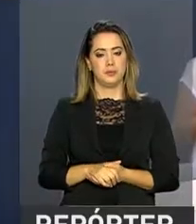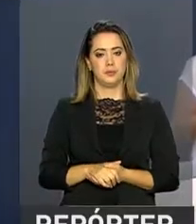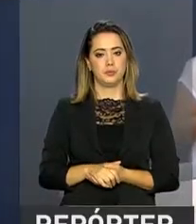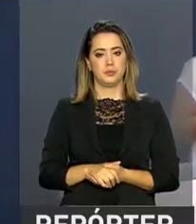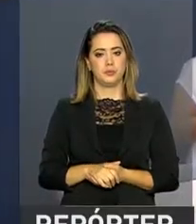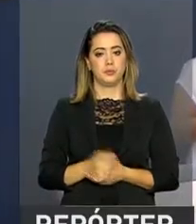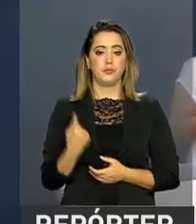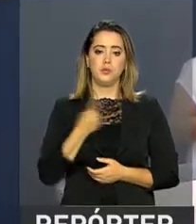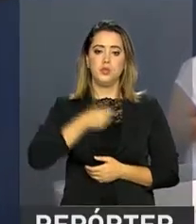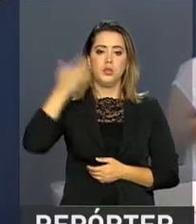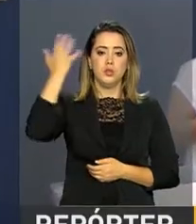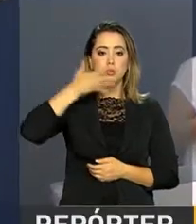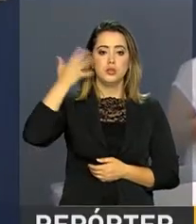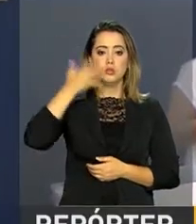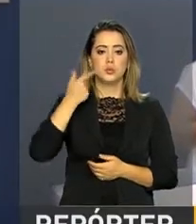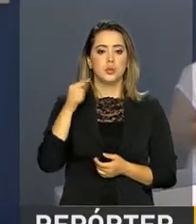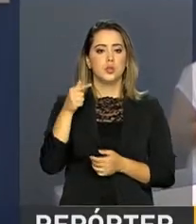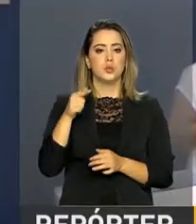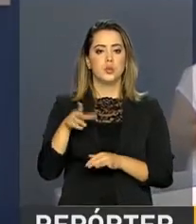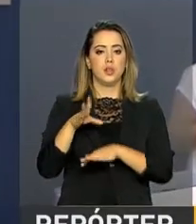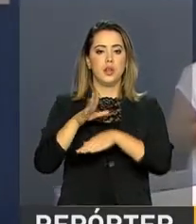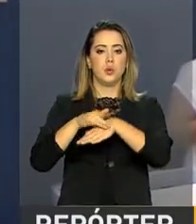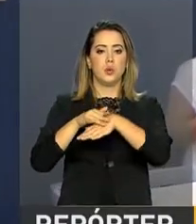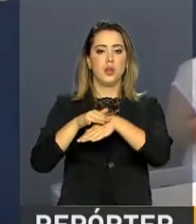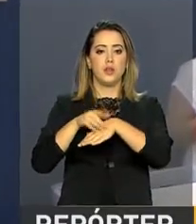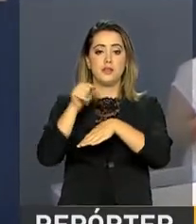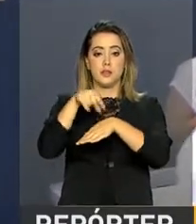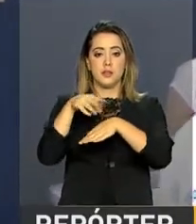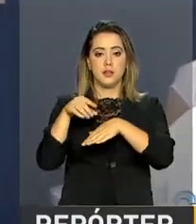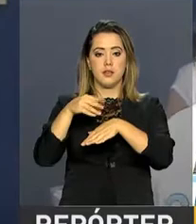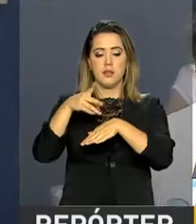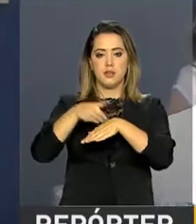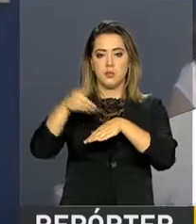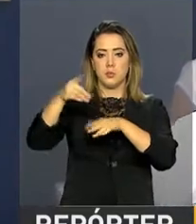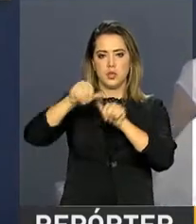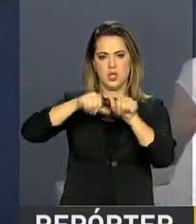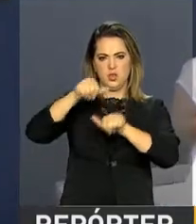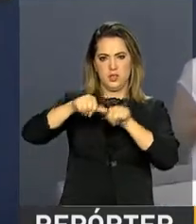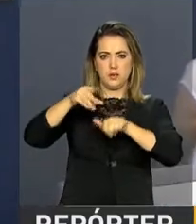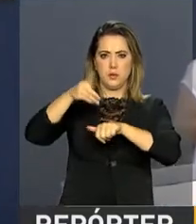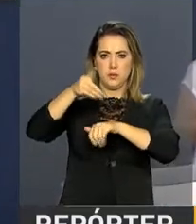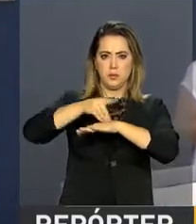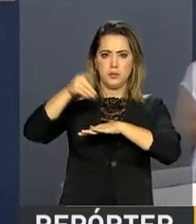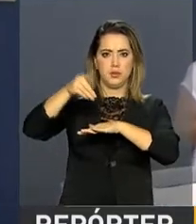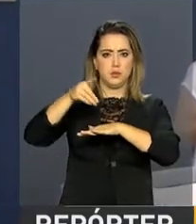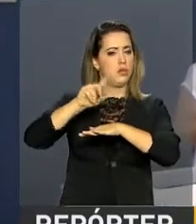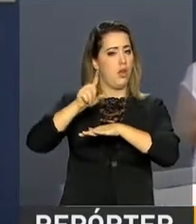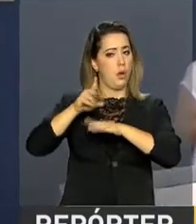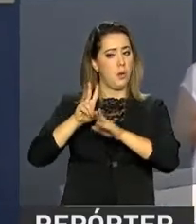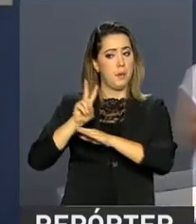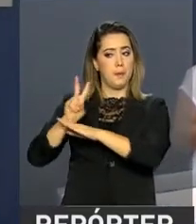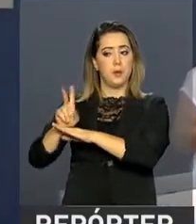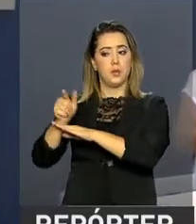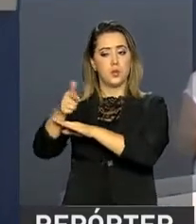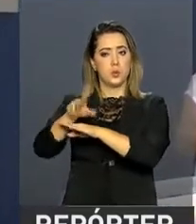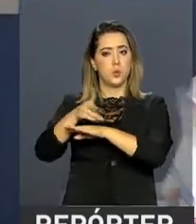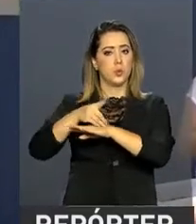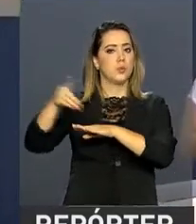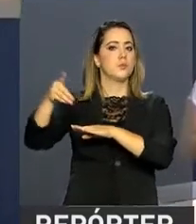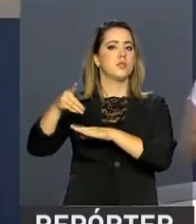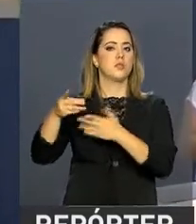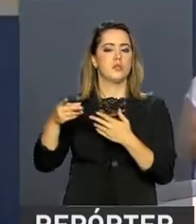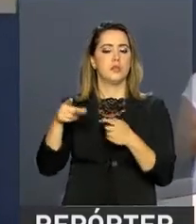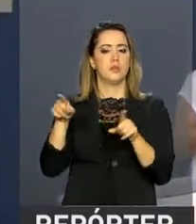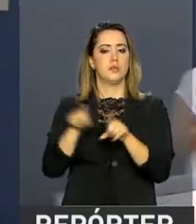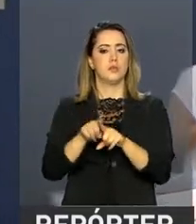que esse mosquito não contamina, muito pelo contrário, ele imuniza o outro, entendeu?